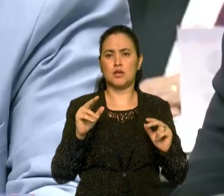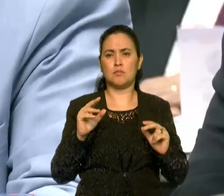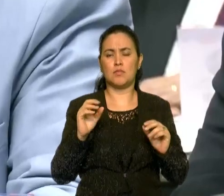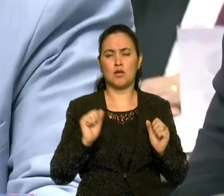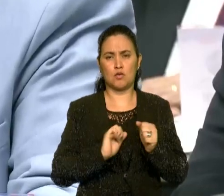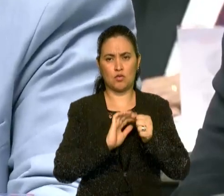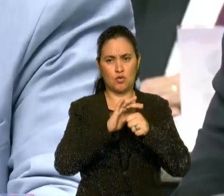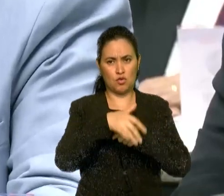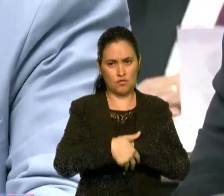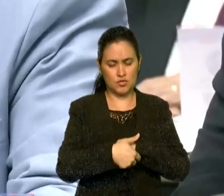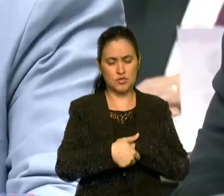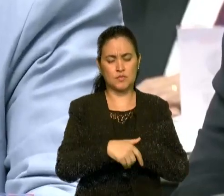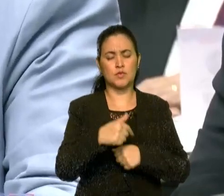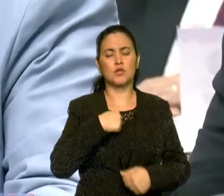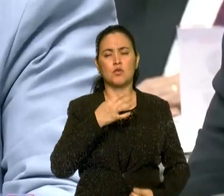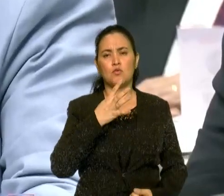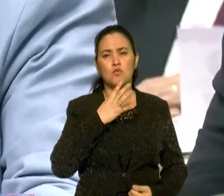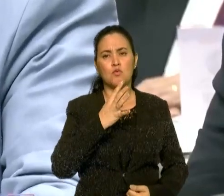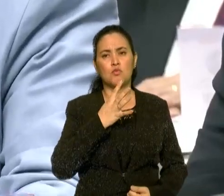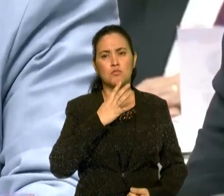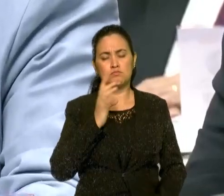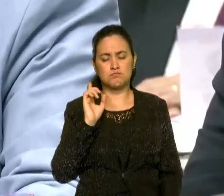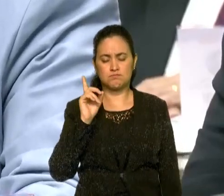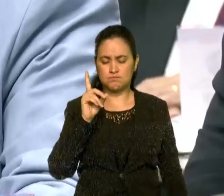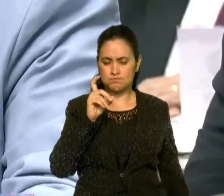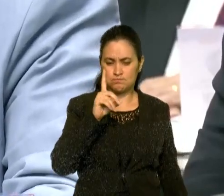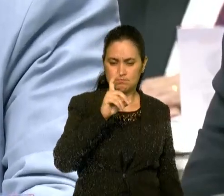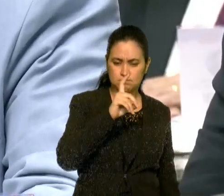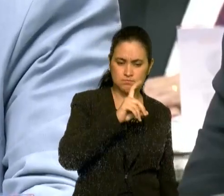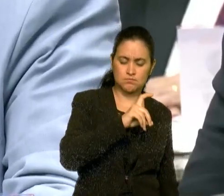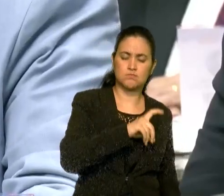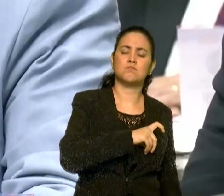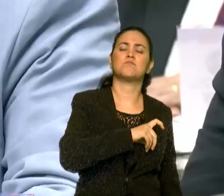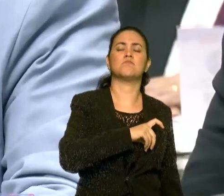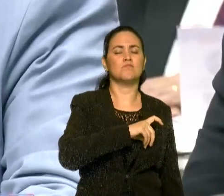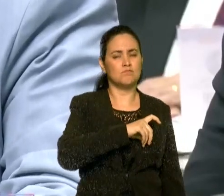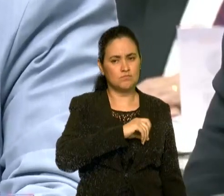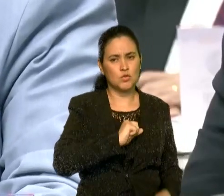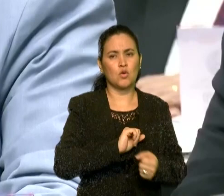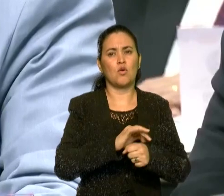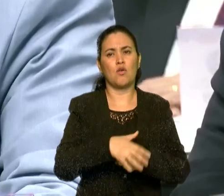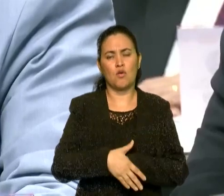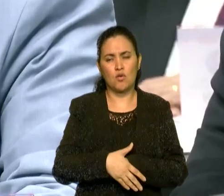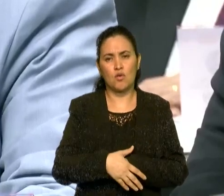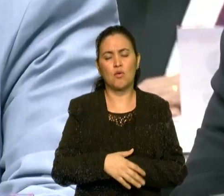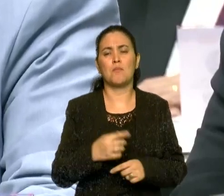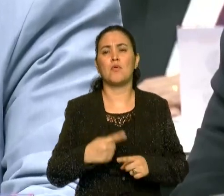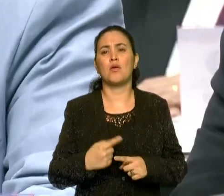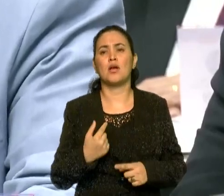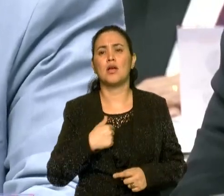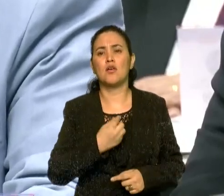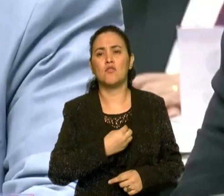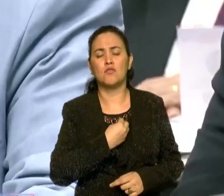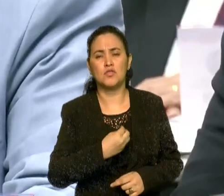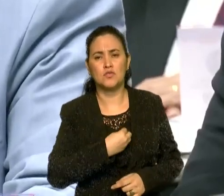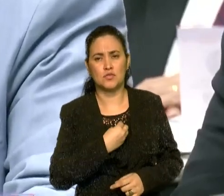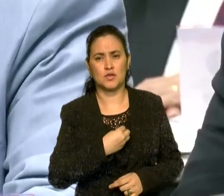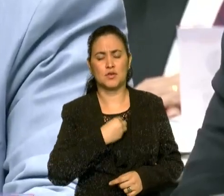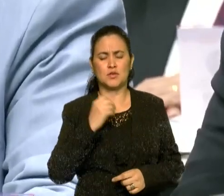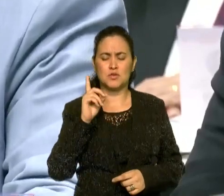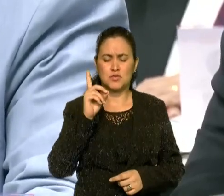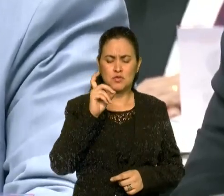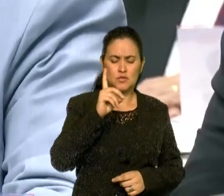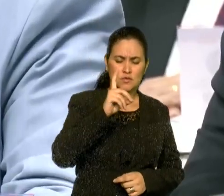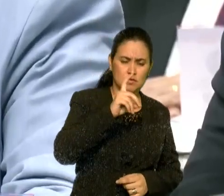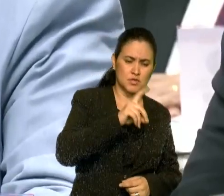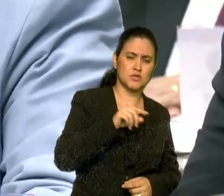doloroso, deputado Lula, esse enfrentamento da Covid, porque eu vivi tudo isso de perto. Vivi na minha cidade de Codó, onde